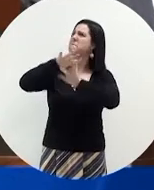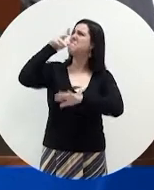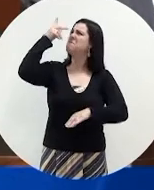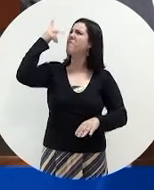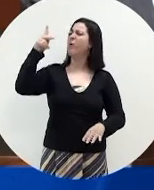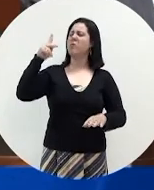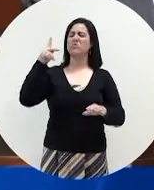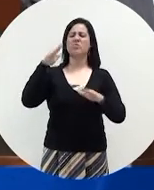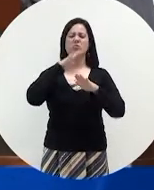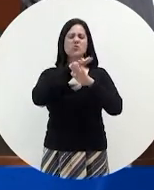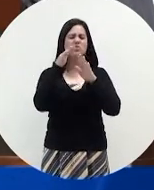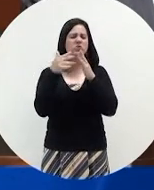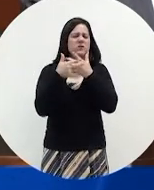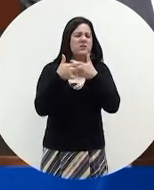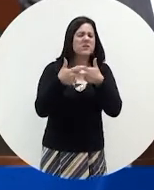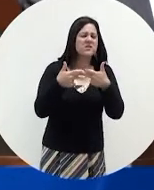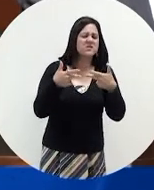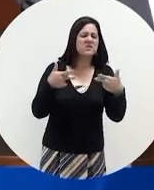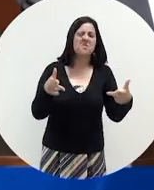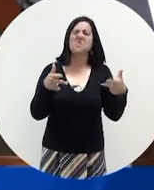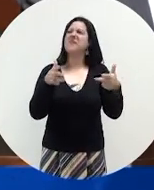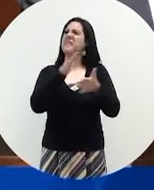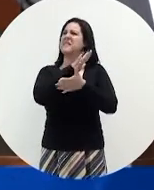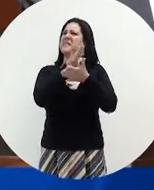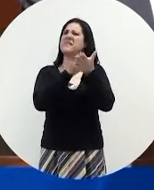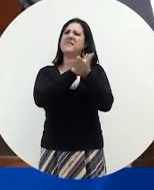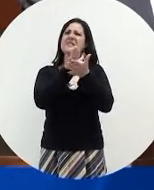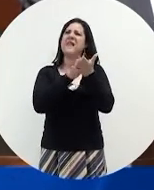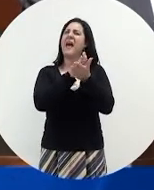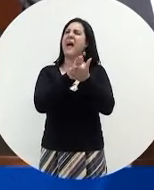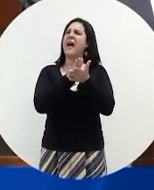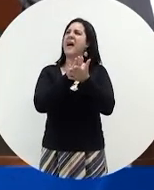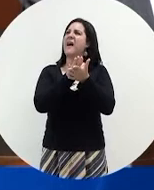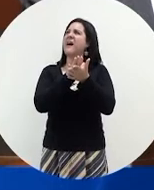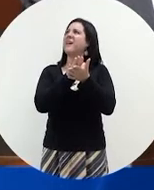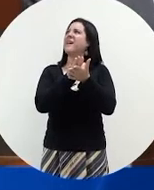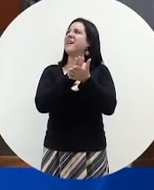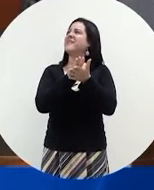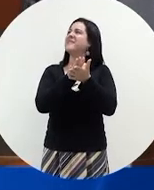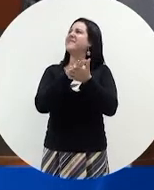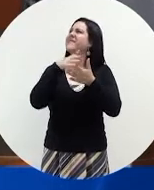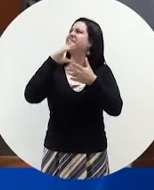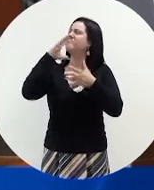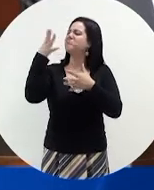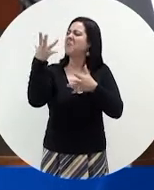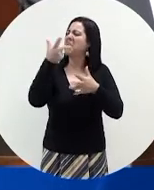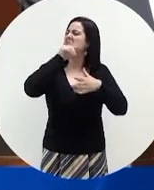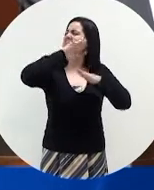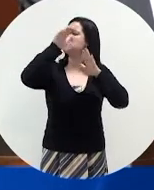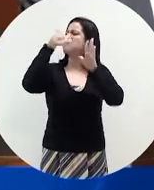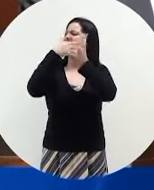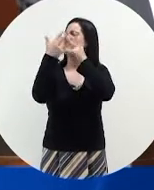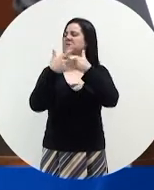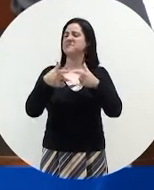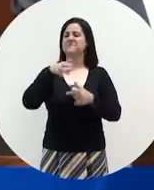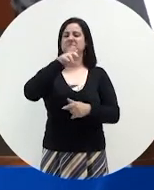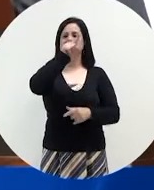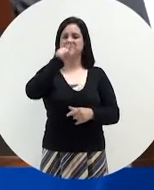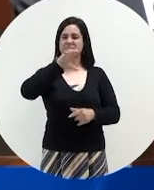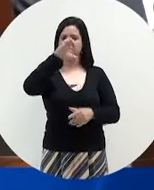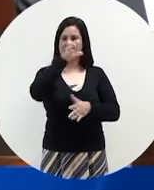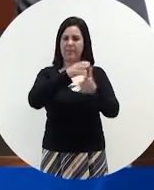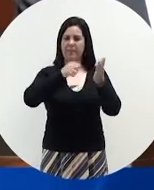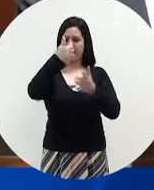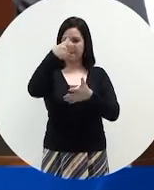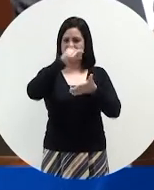32, 17, ah, Senhor Deus, eis que fizeste os céus e a terra com o teu grande poder e com o teu